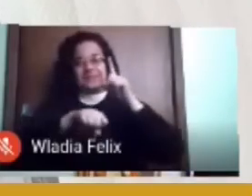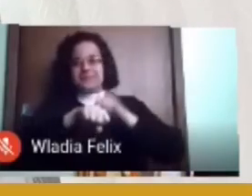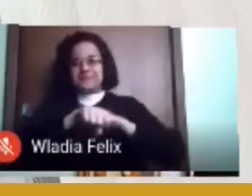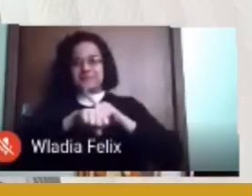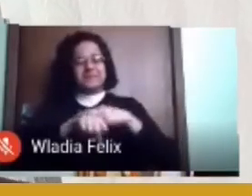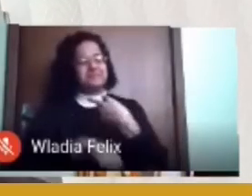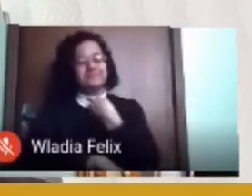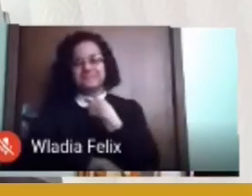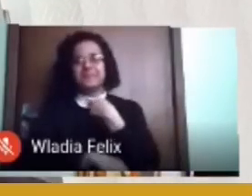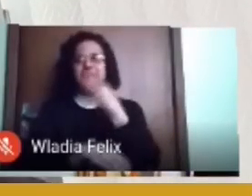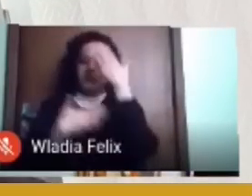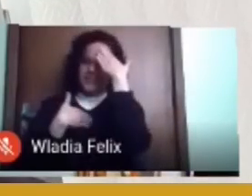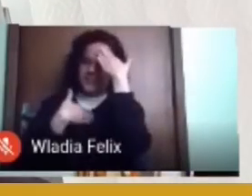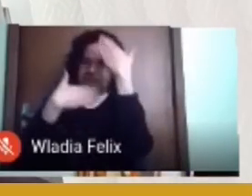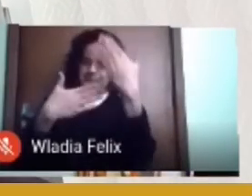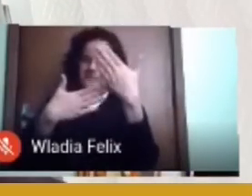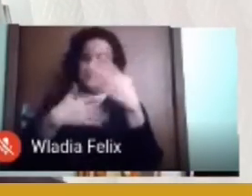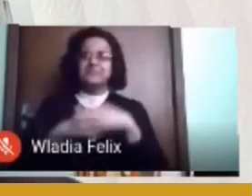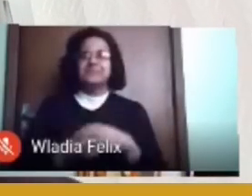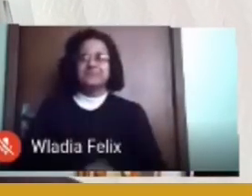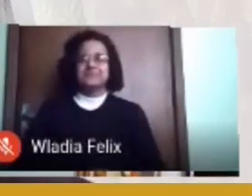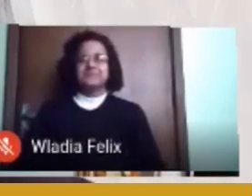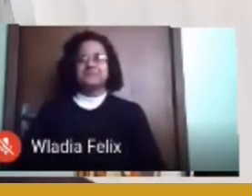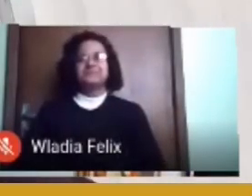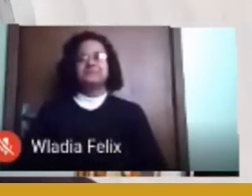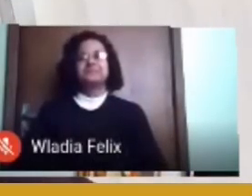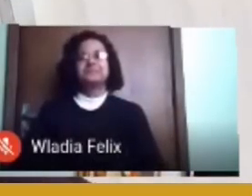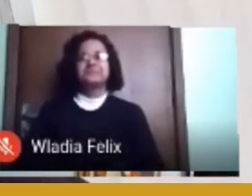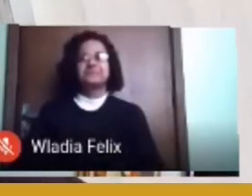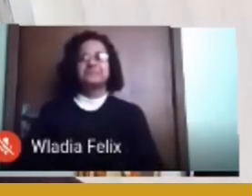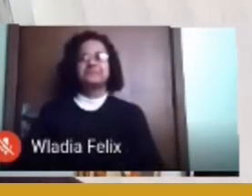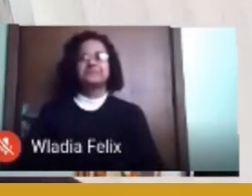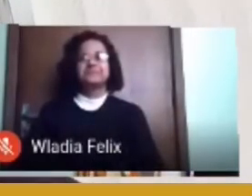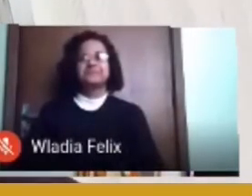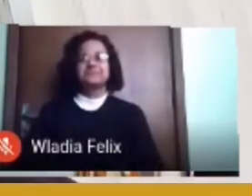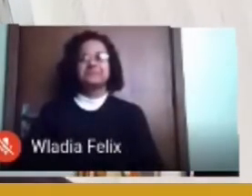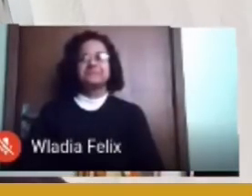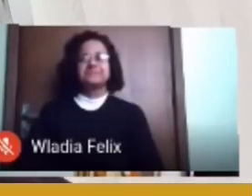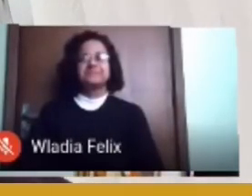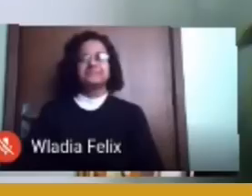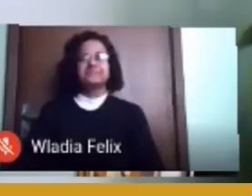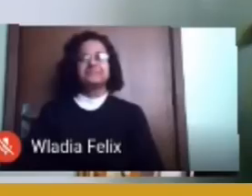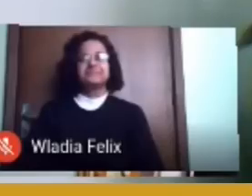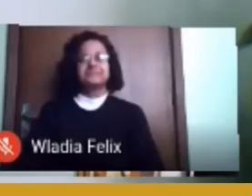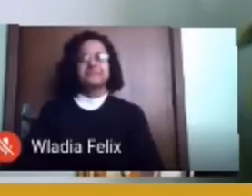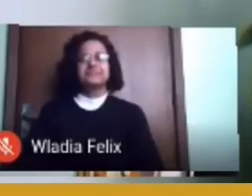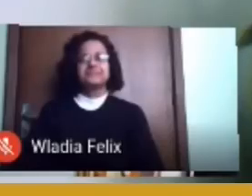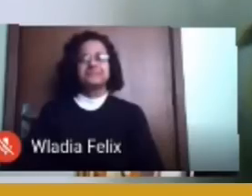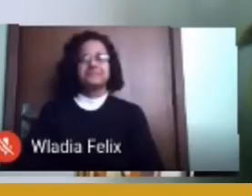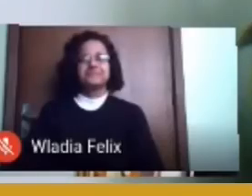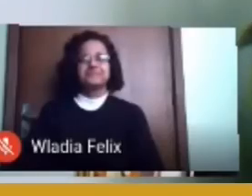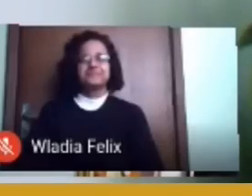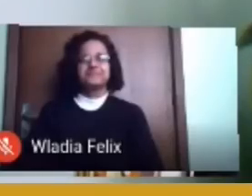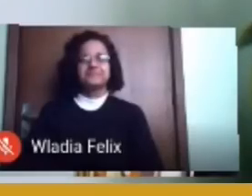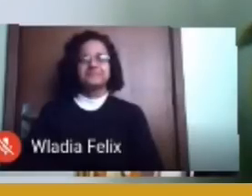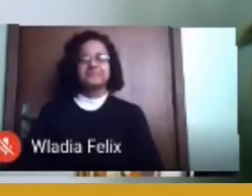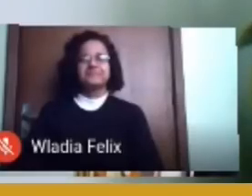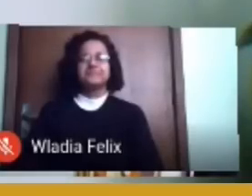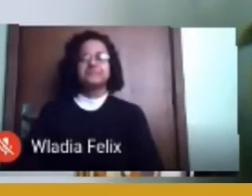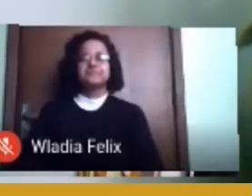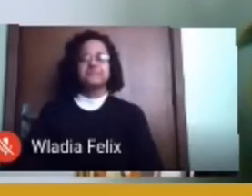assim, de bastante interação e, sinceramente, se pudéssemos, poderíamos continuar a tarde